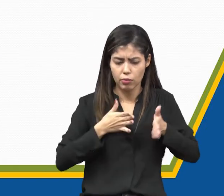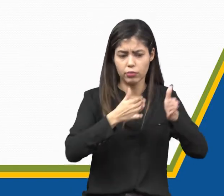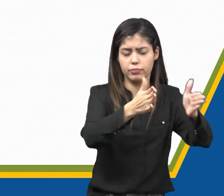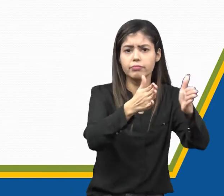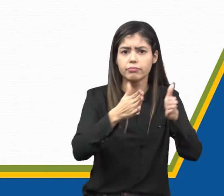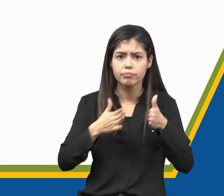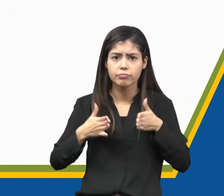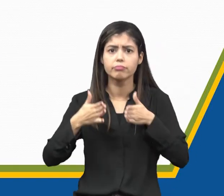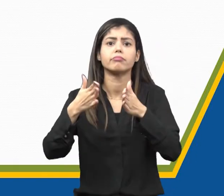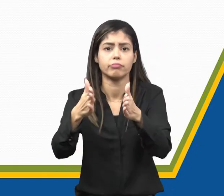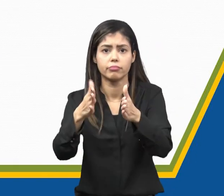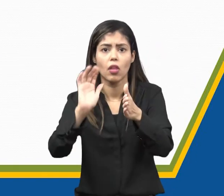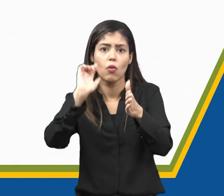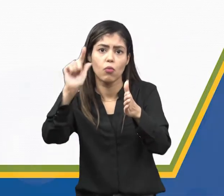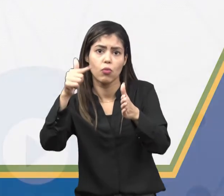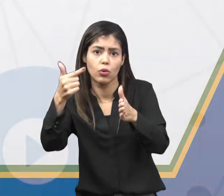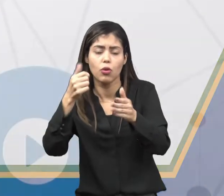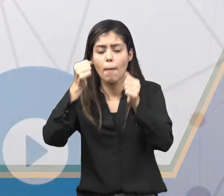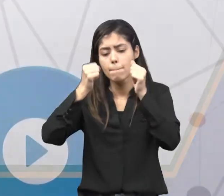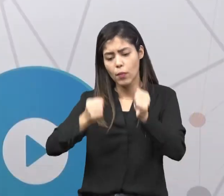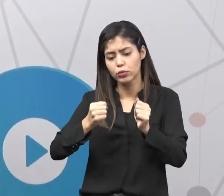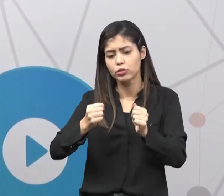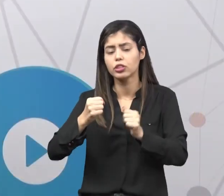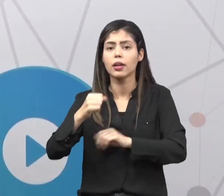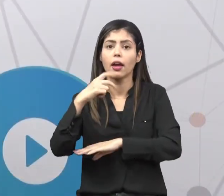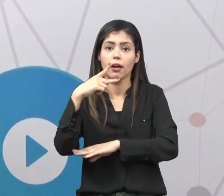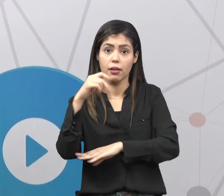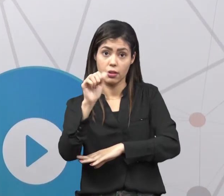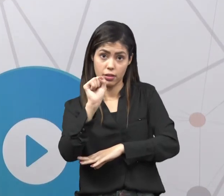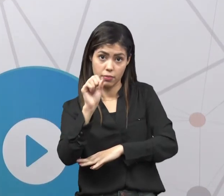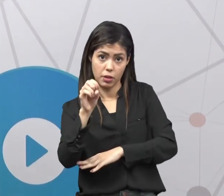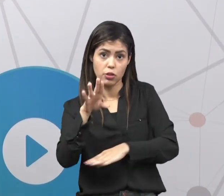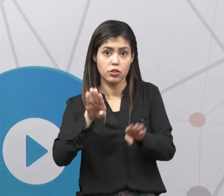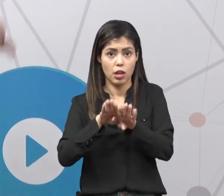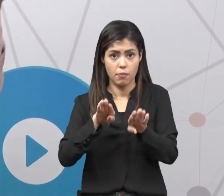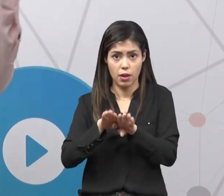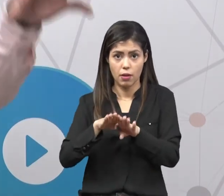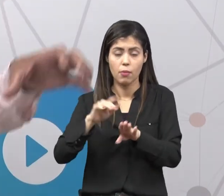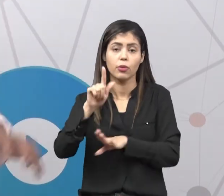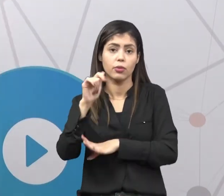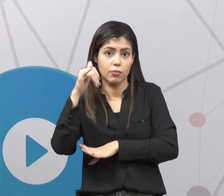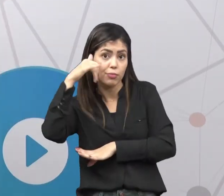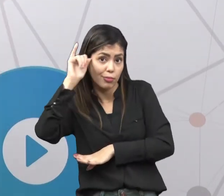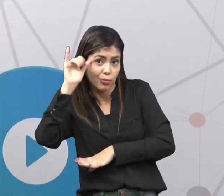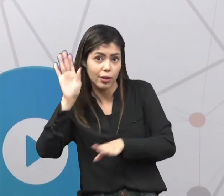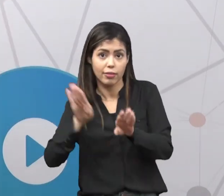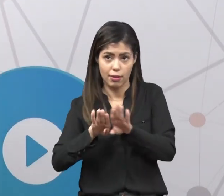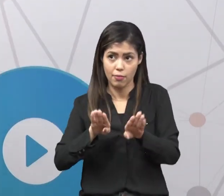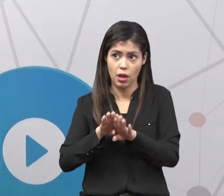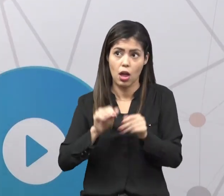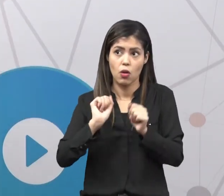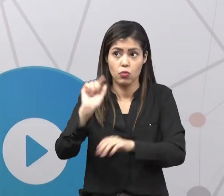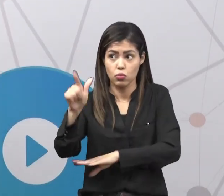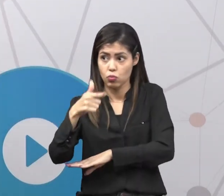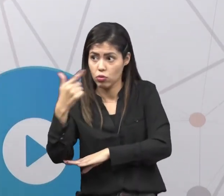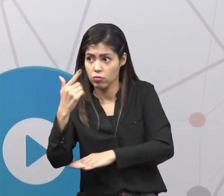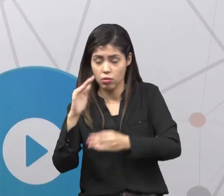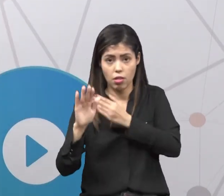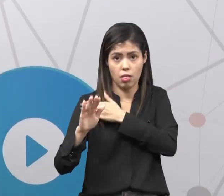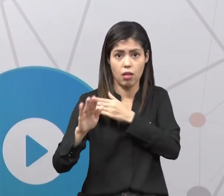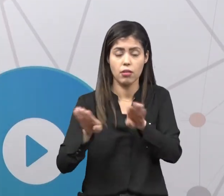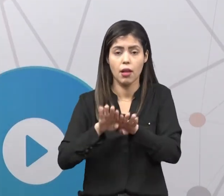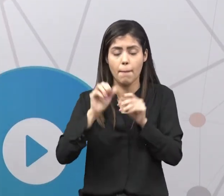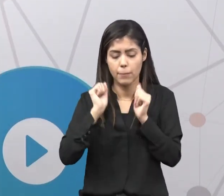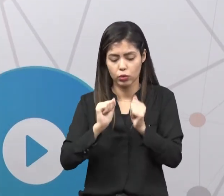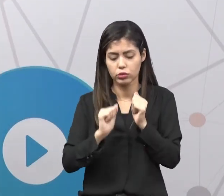corredor aonde você pode plantar um plantio de pasto para a criação de gado, depois, do outro lado, nós temos a floresta. Então, isso é um